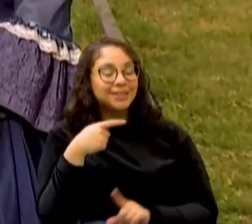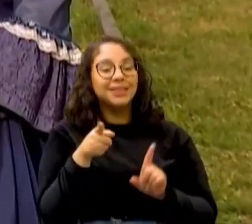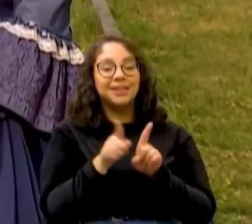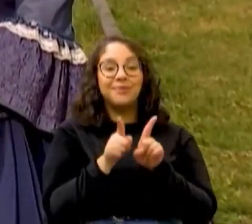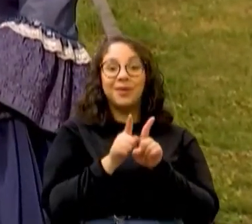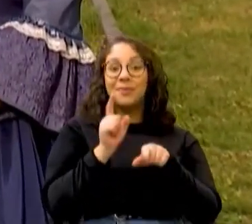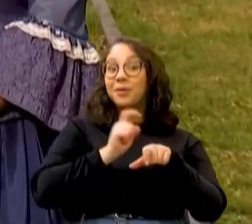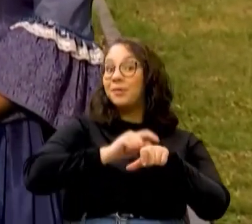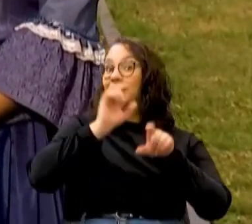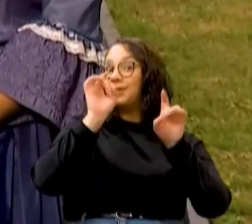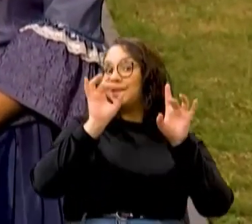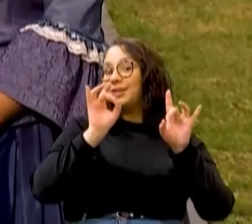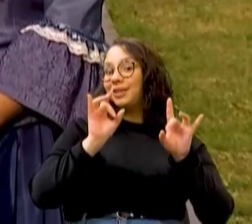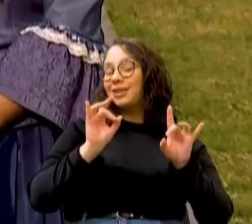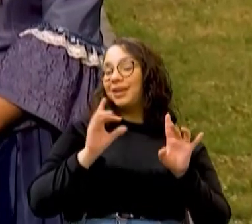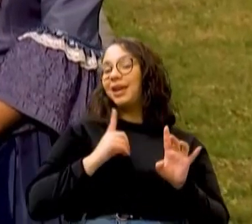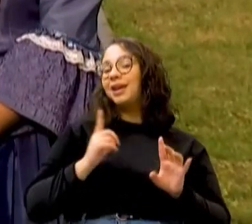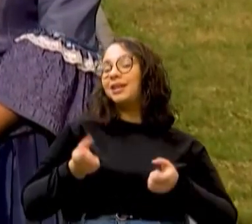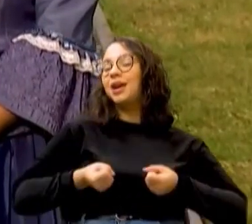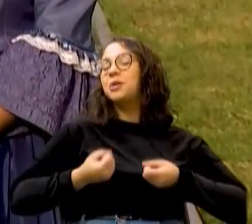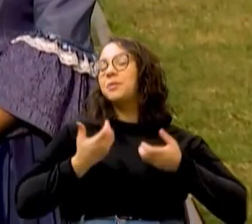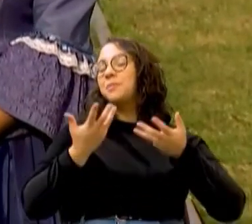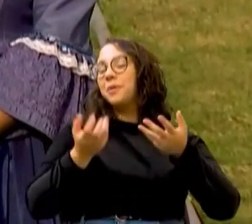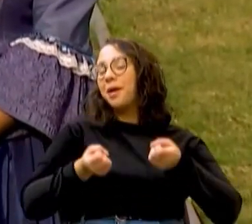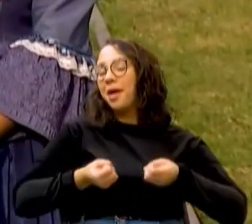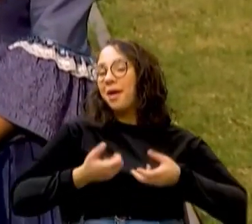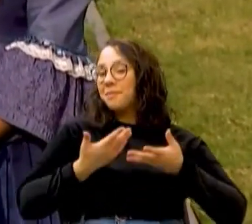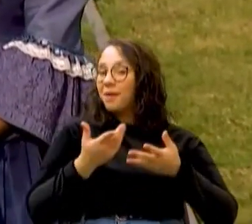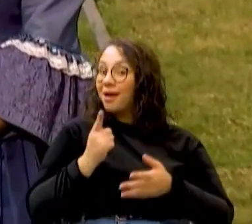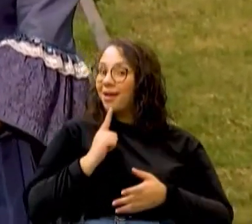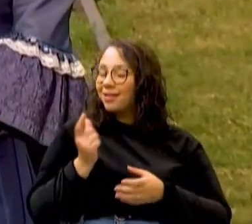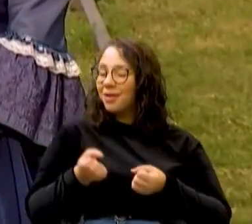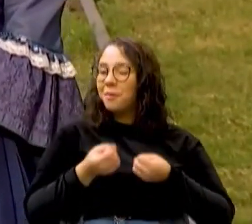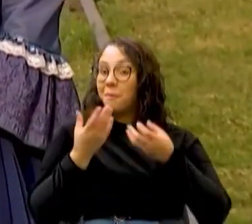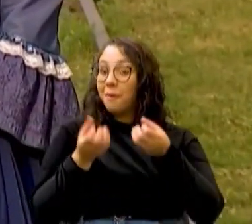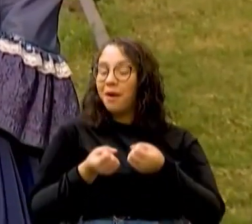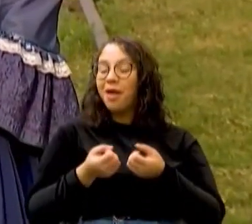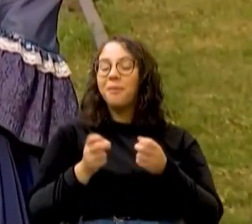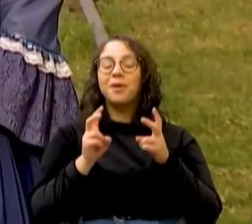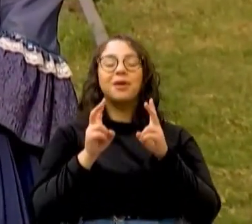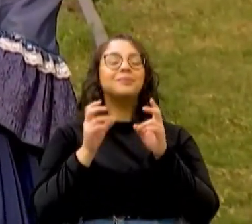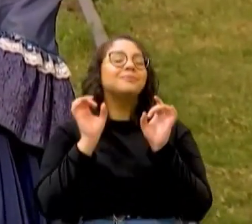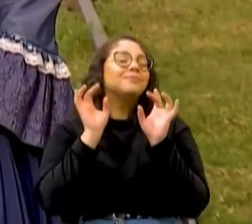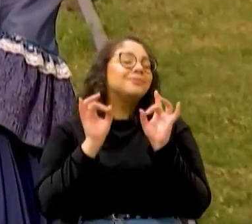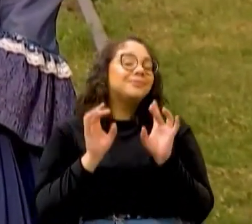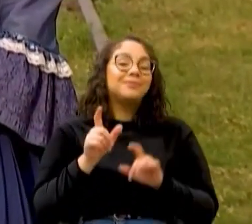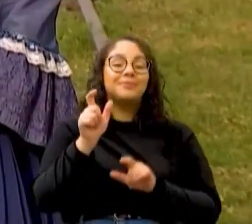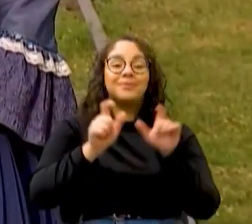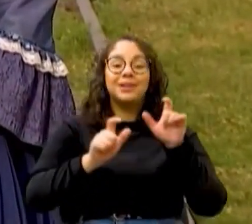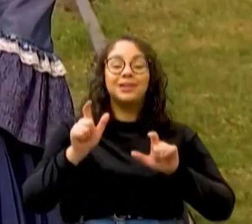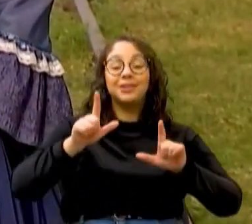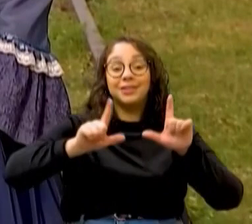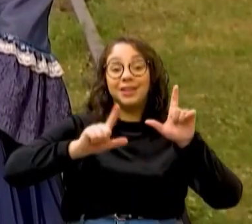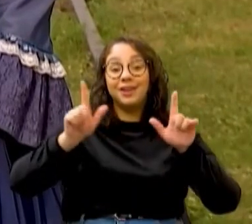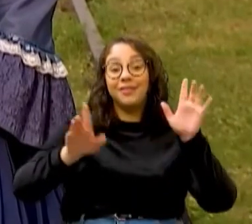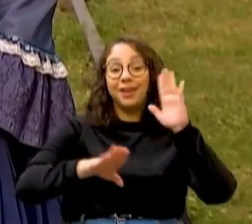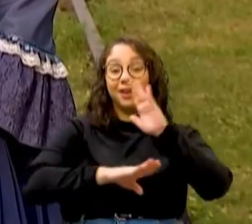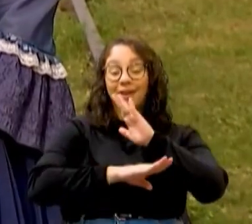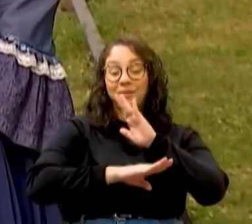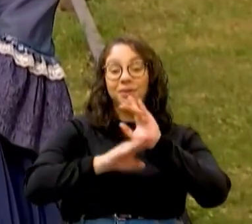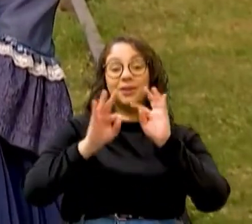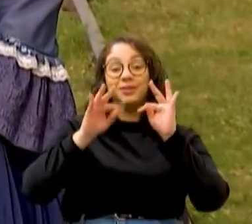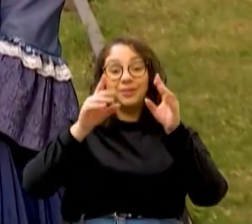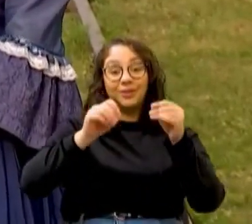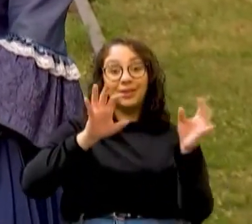aí é um momento especial onde ela declama poesias e ela tem uma poesia especial para o pessoal da TV